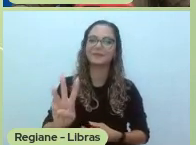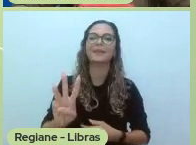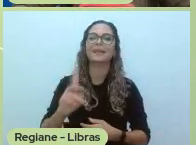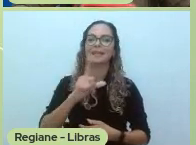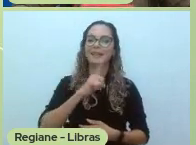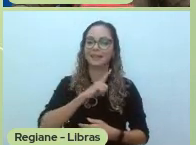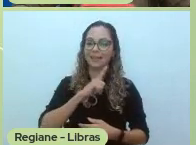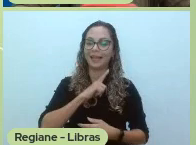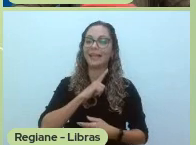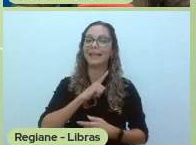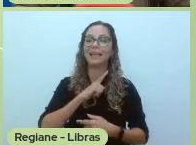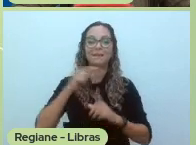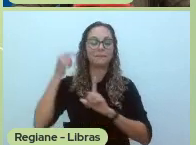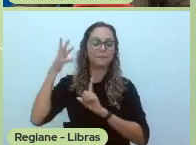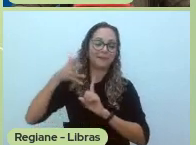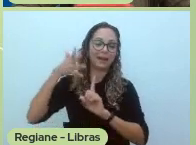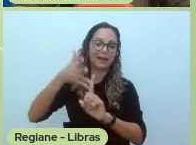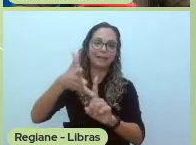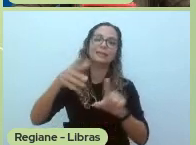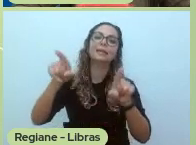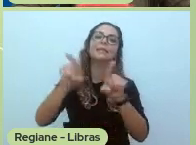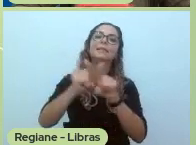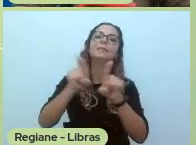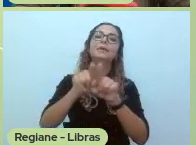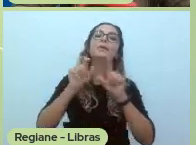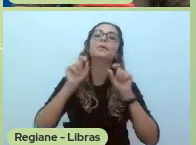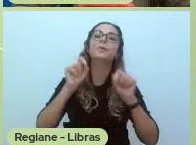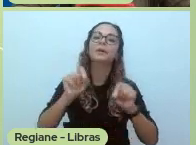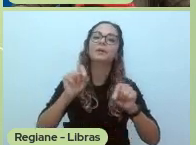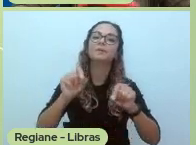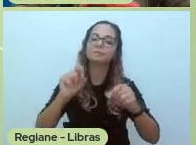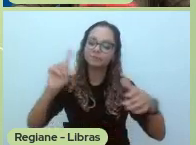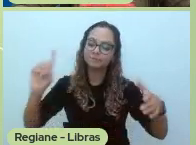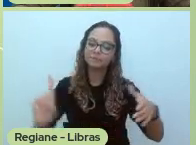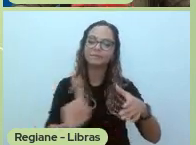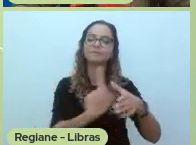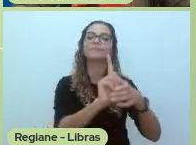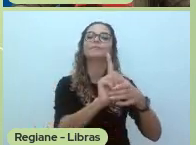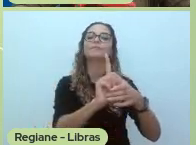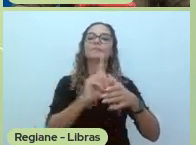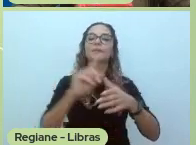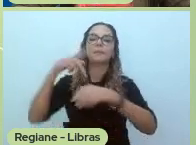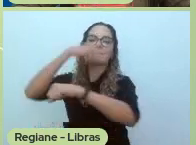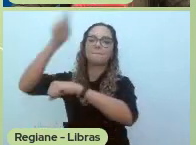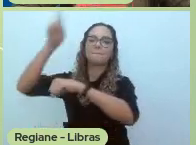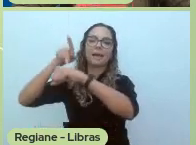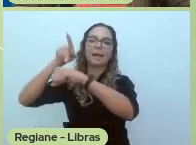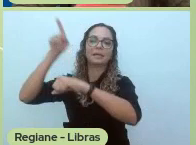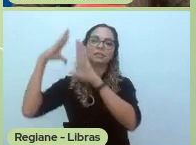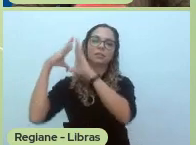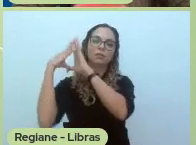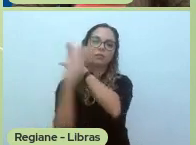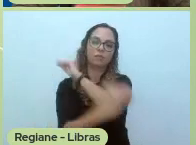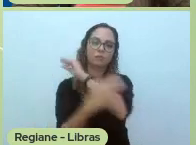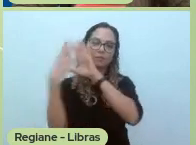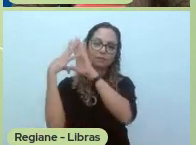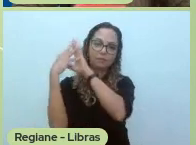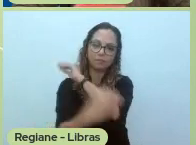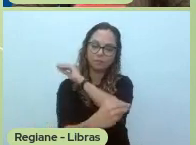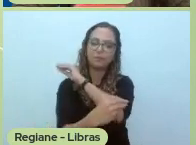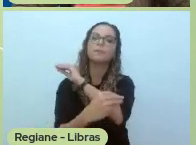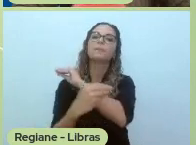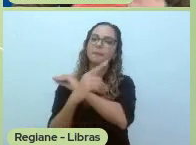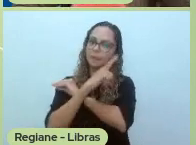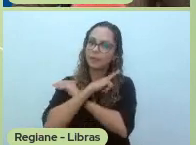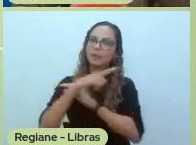refugiados, porque esse é outro trabalho que a gente faz lá dentro do grupo Mulheres do